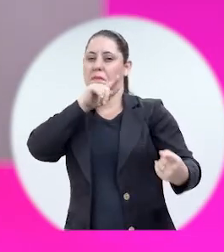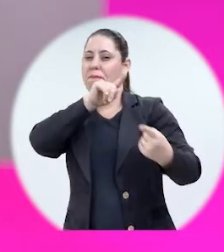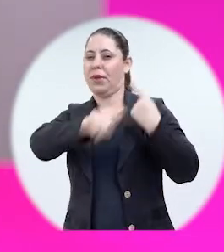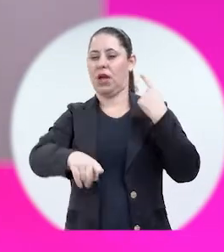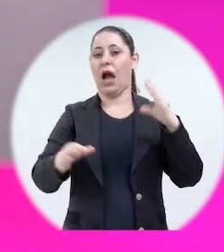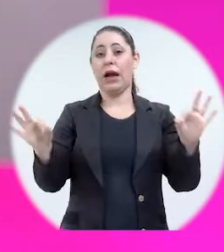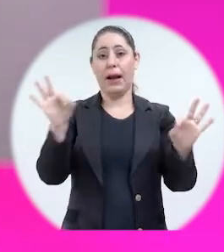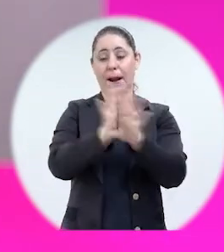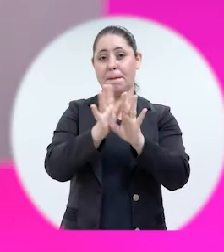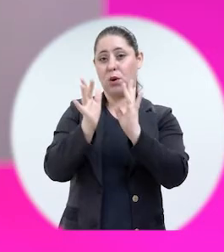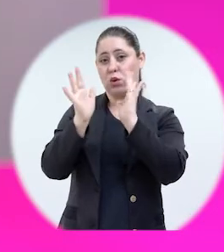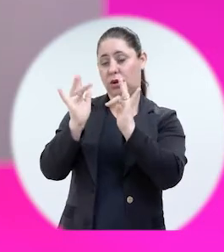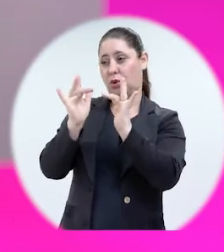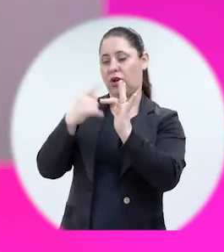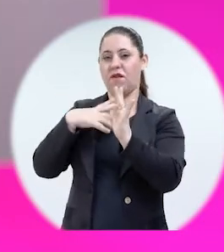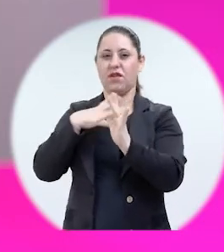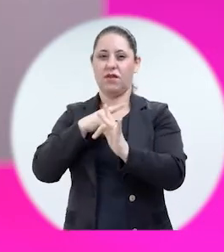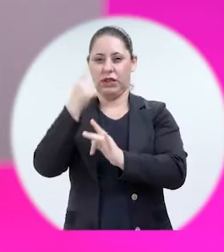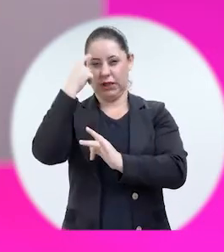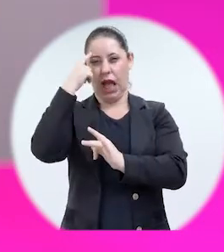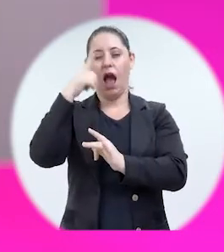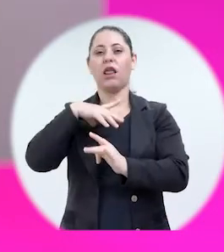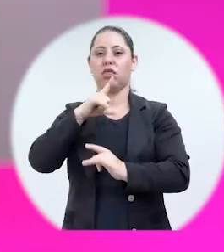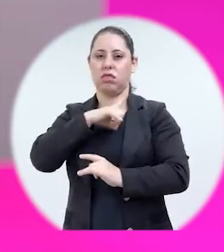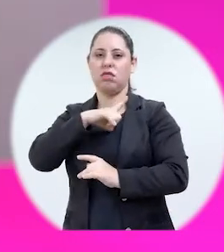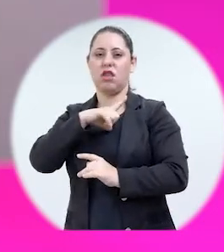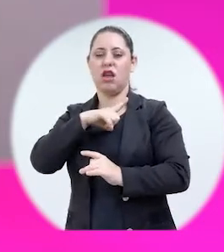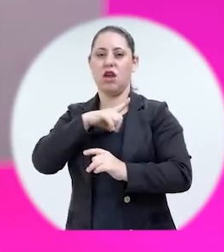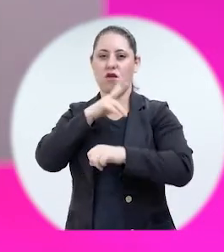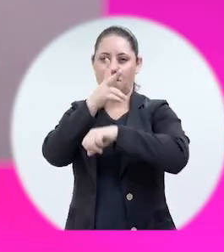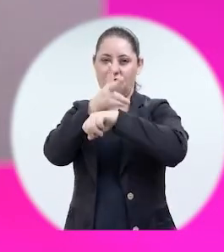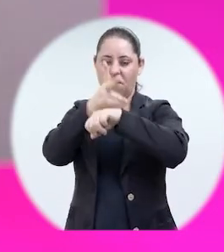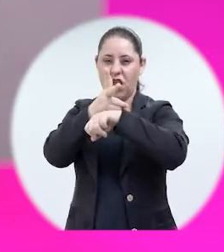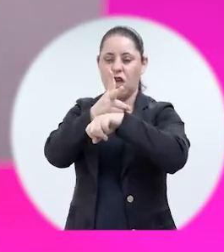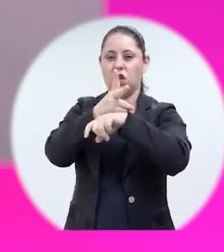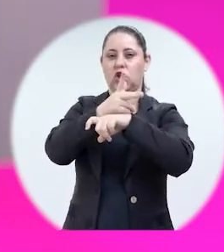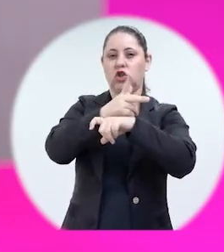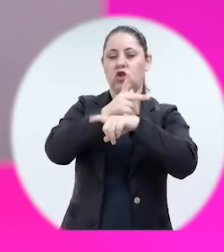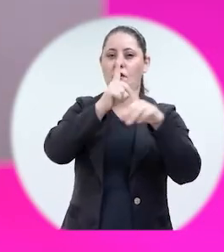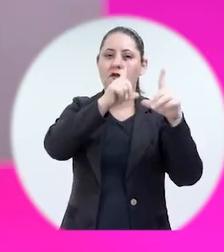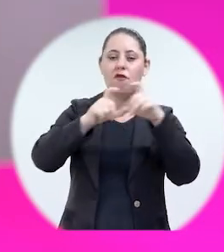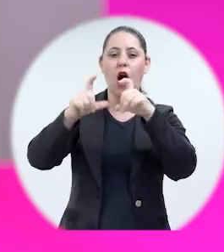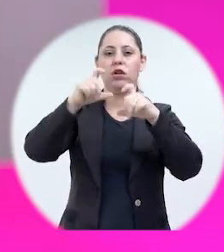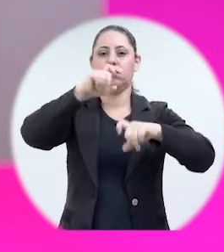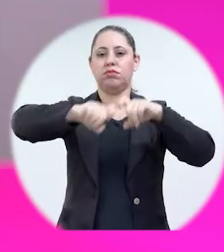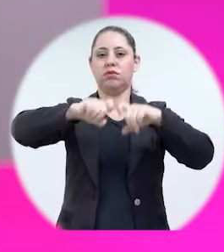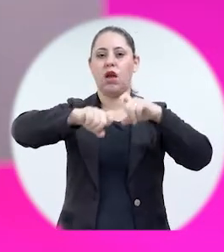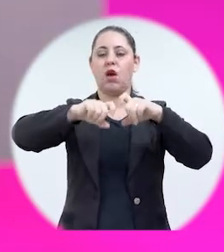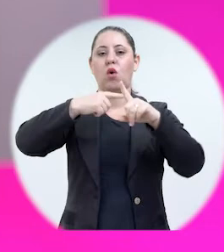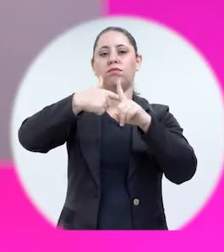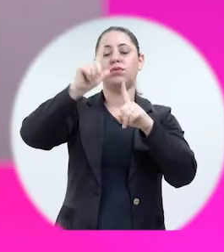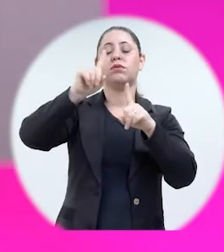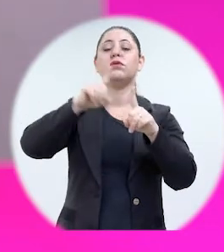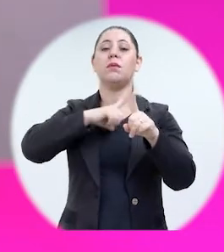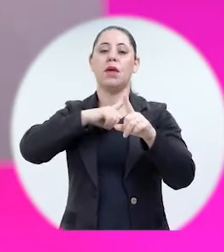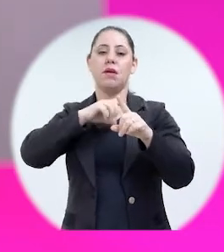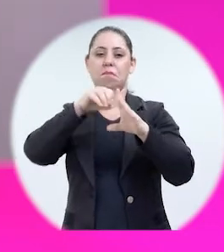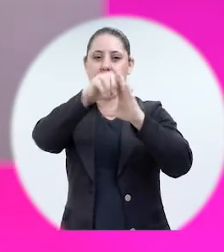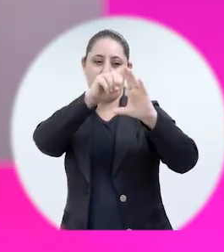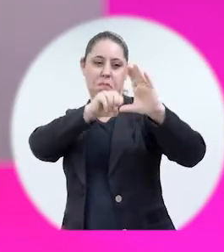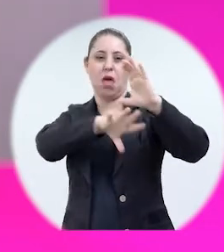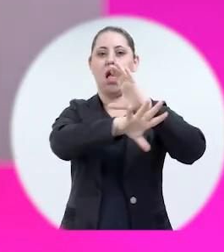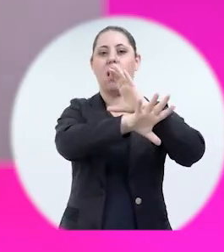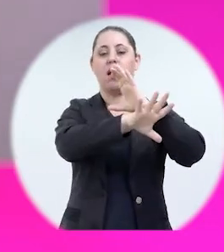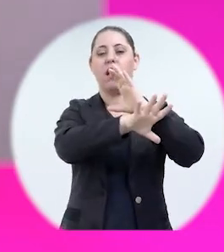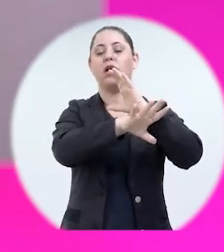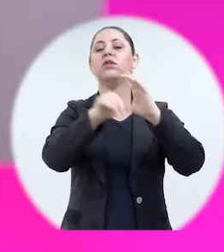término do relacionamento, a ameaça é soltar as imagens que eu tenho de uma relação sexual ou da nudez, né?